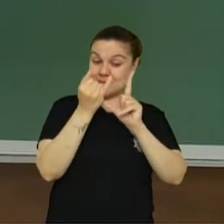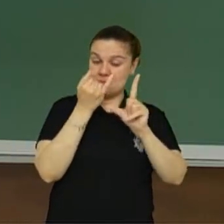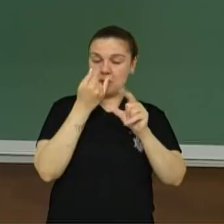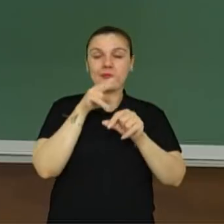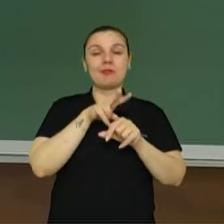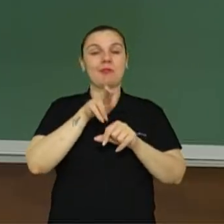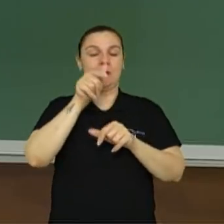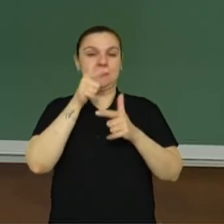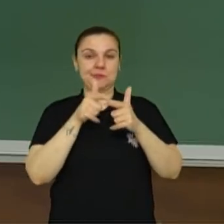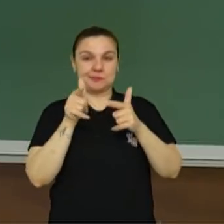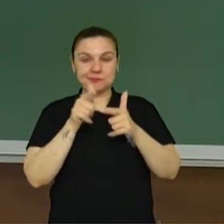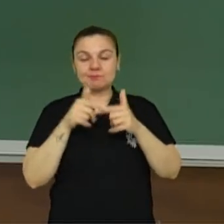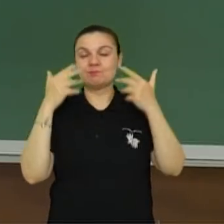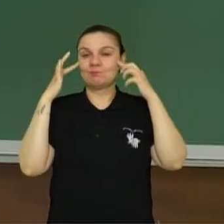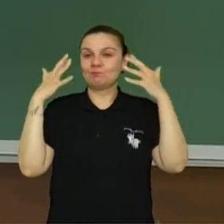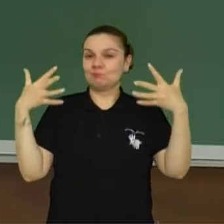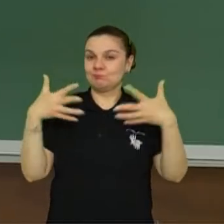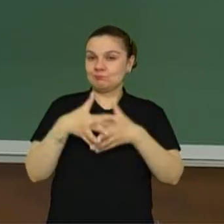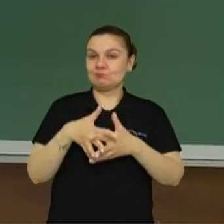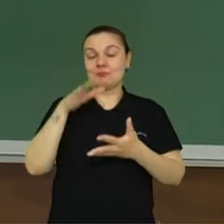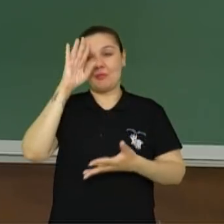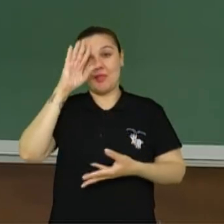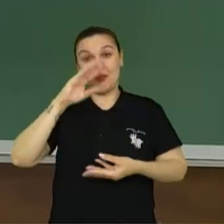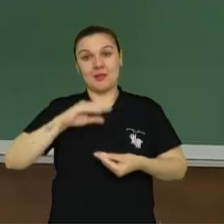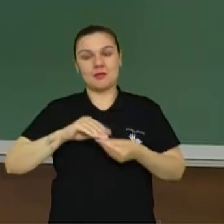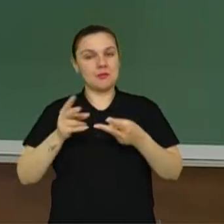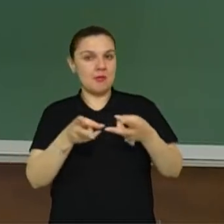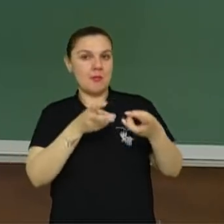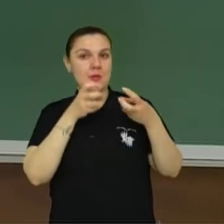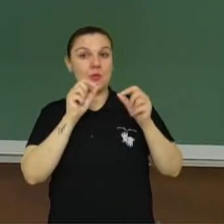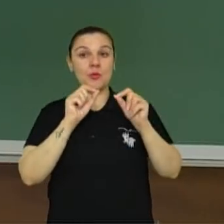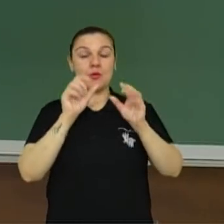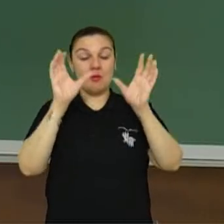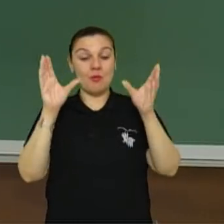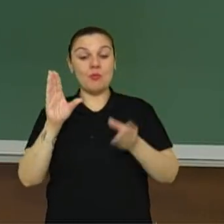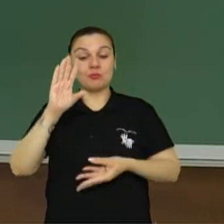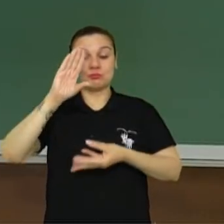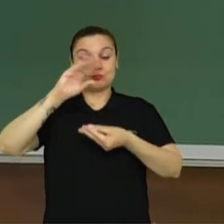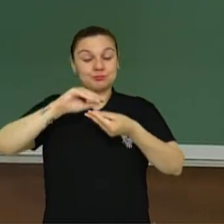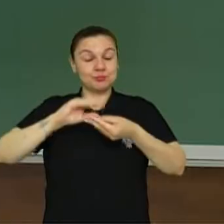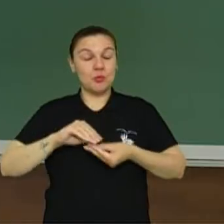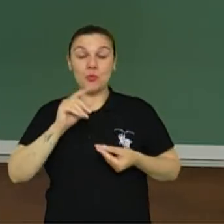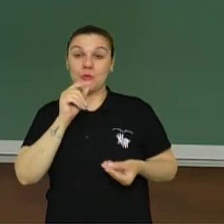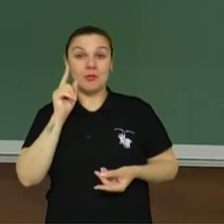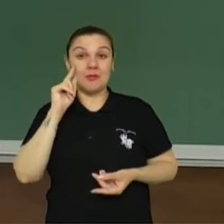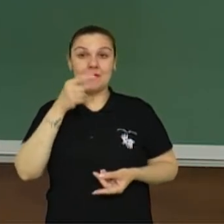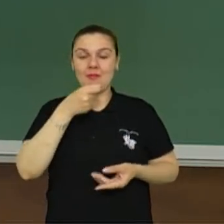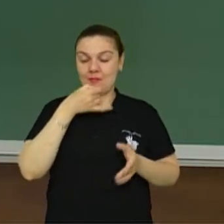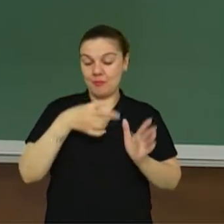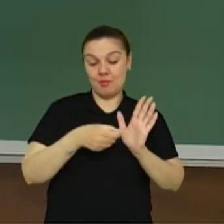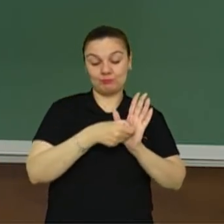teremos dificuldades, tá? De perceber o conteúdo ou qual é a